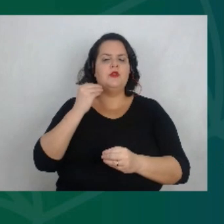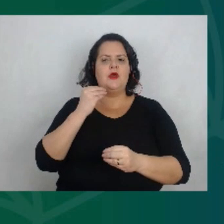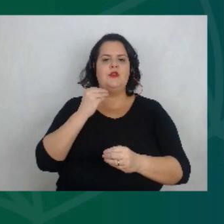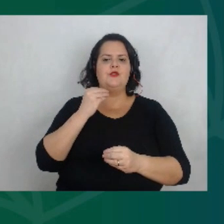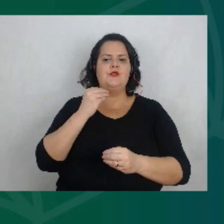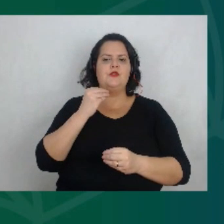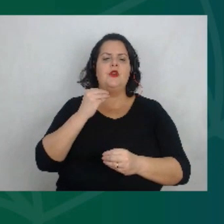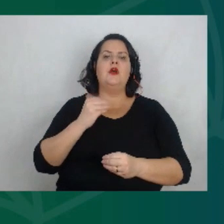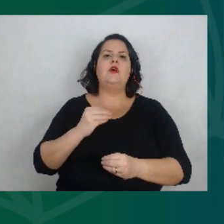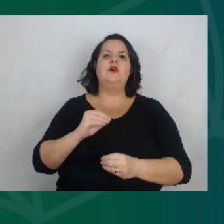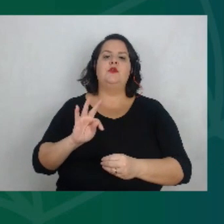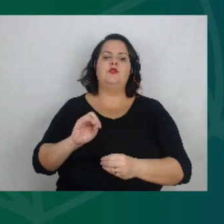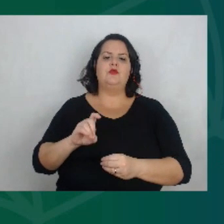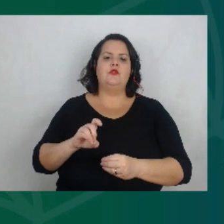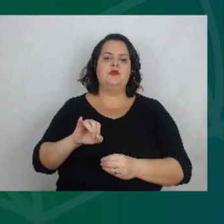Próxima.